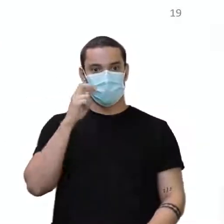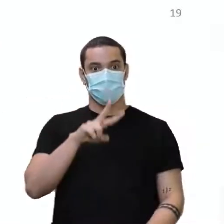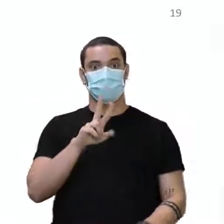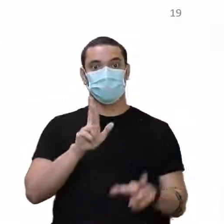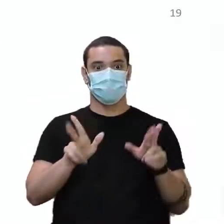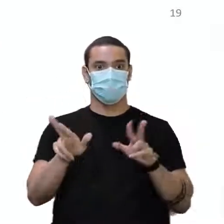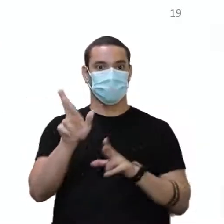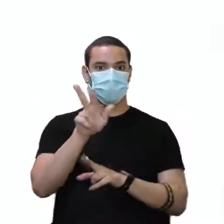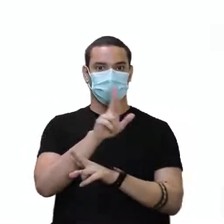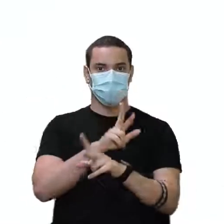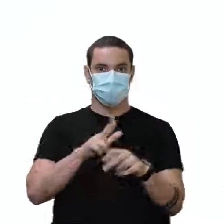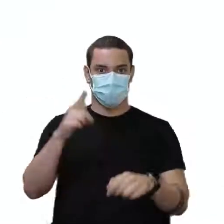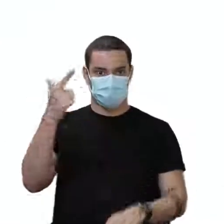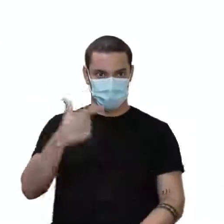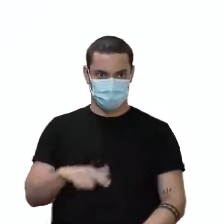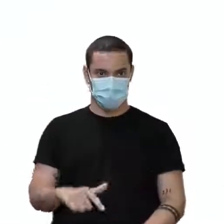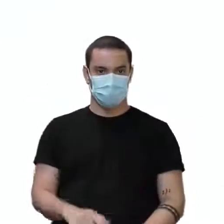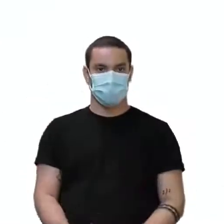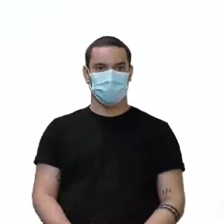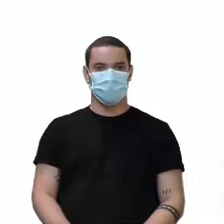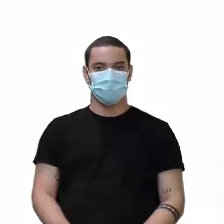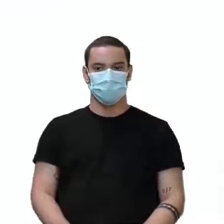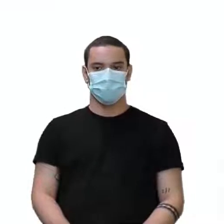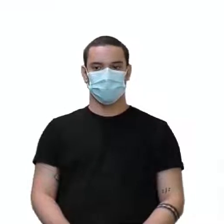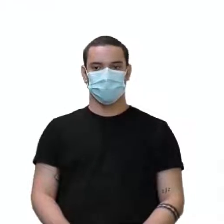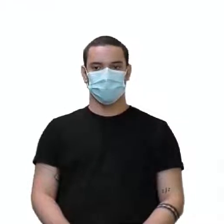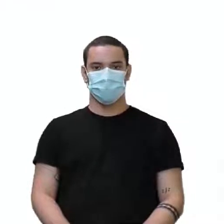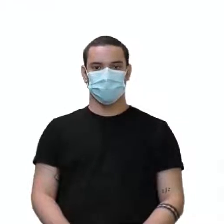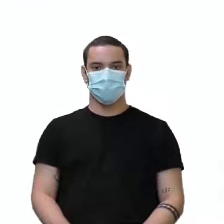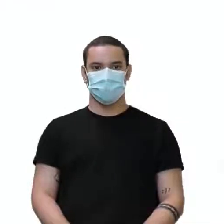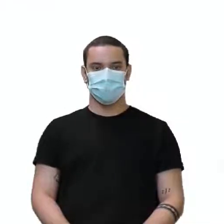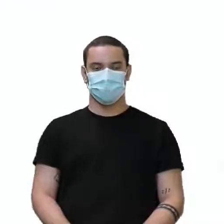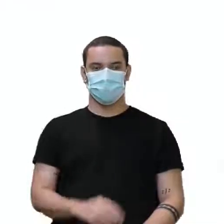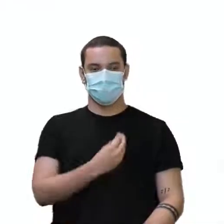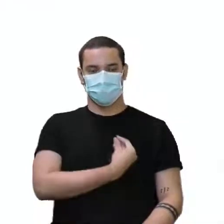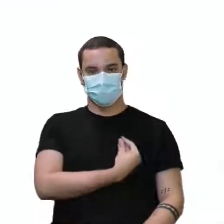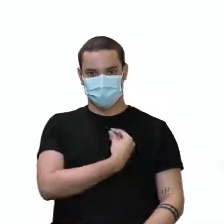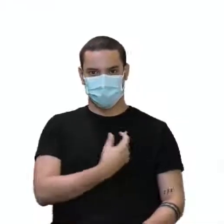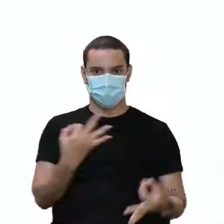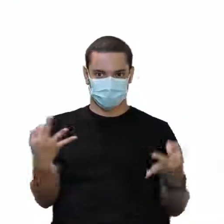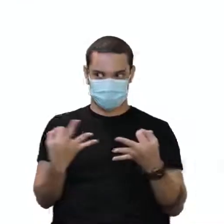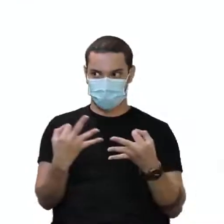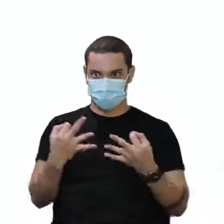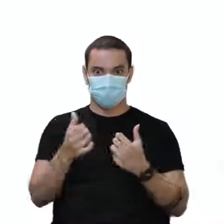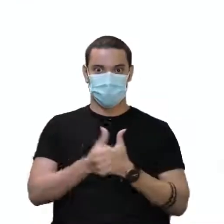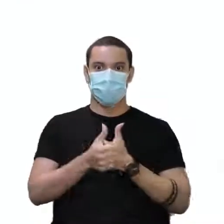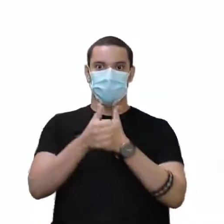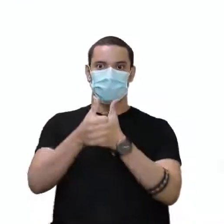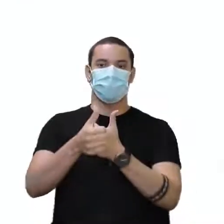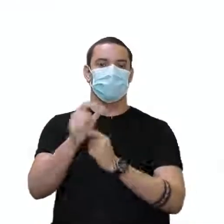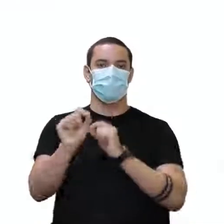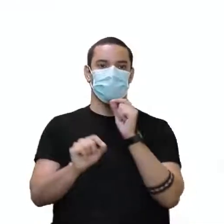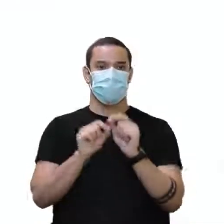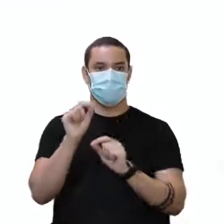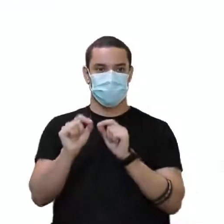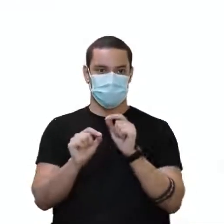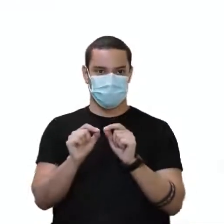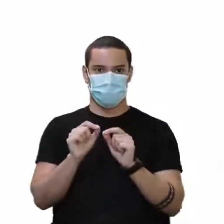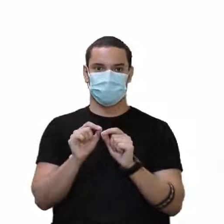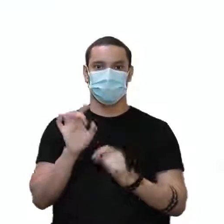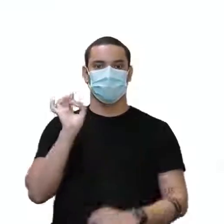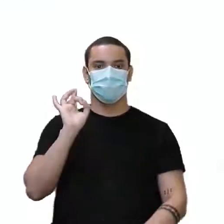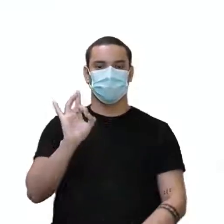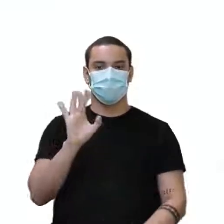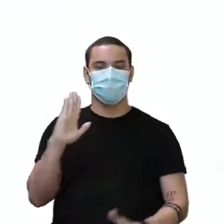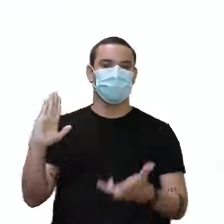dois, pra gente ter um pouco mais. Let's go! Olha aí, o presente perfeito, present perfect, ele vem